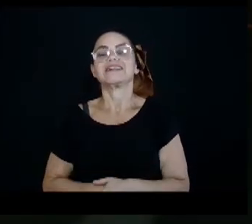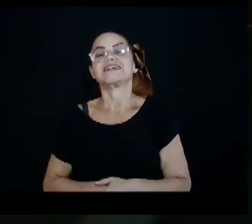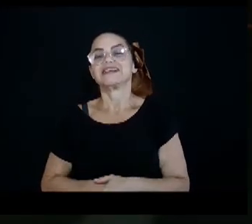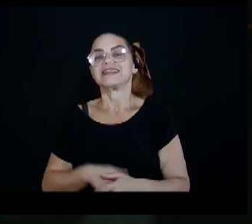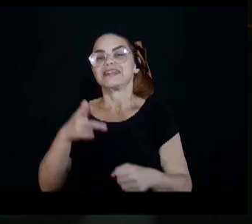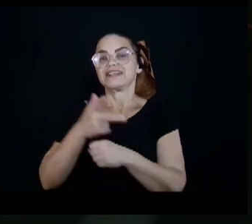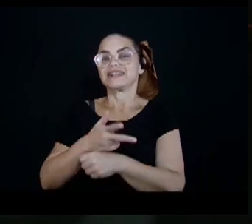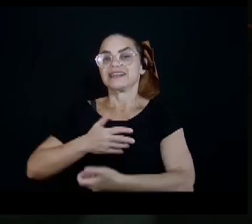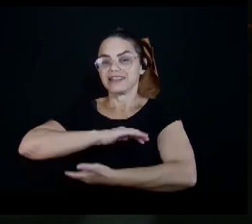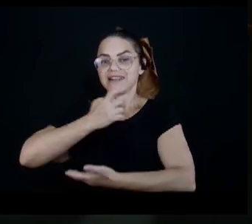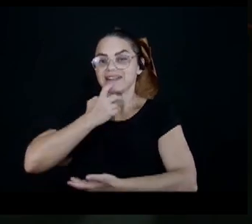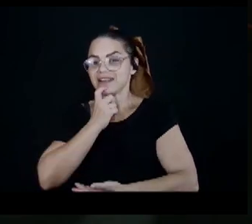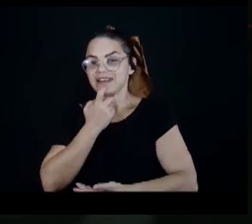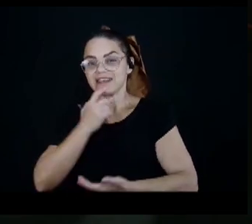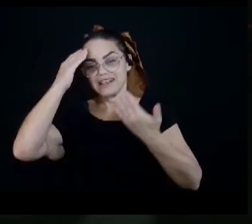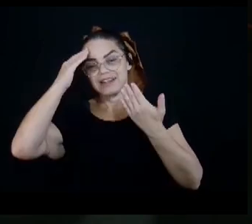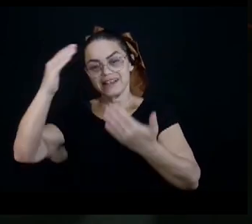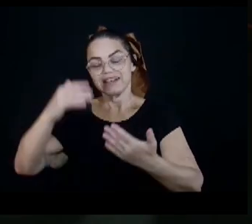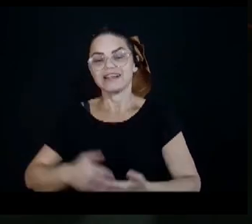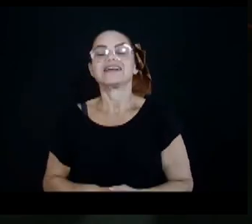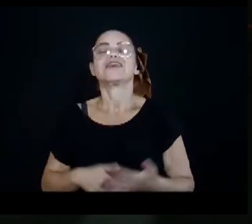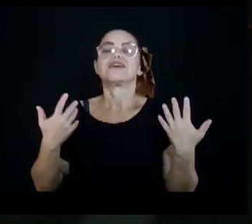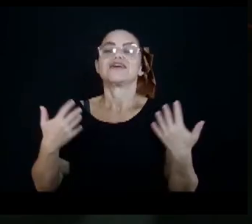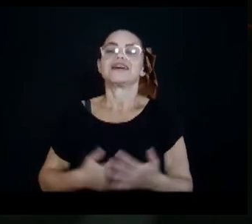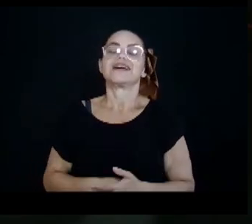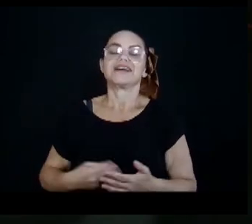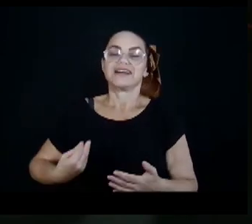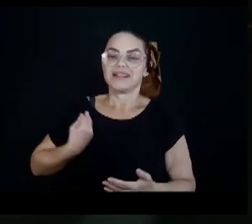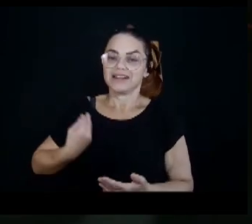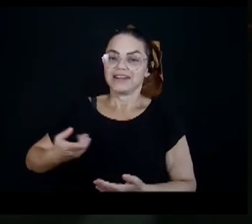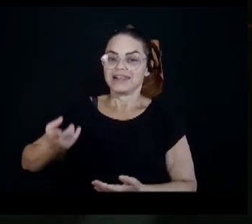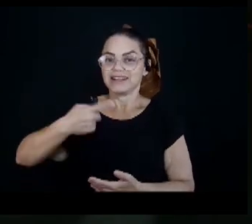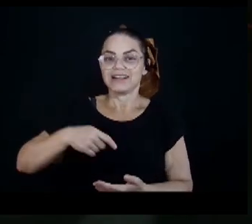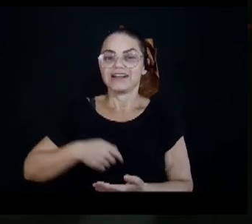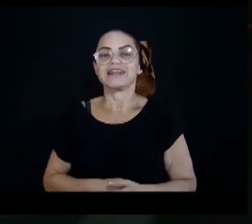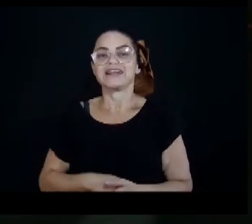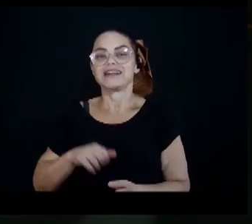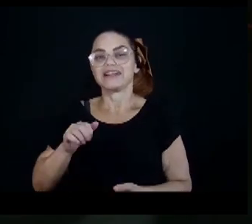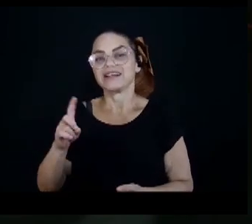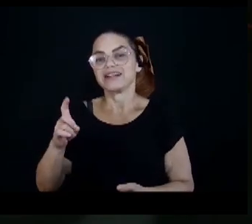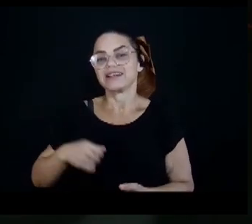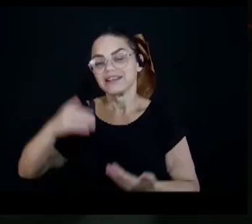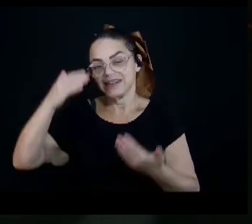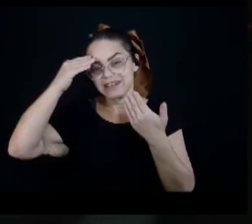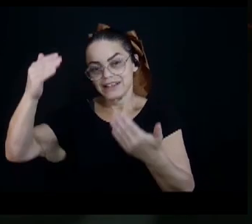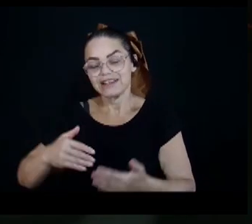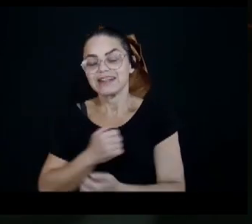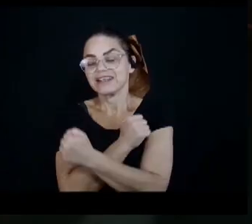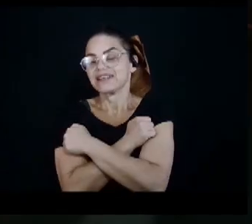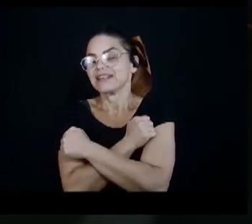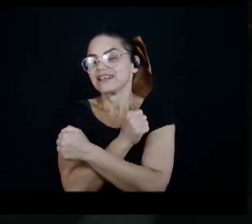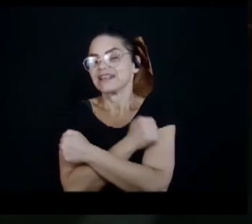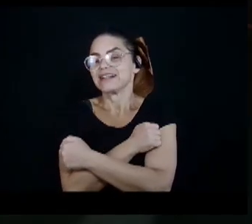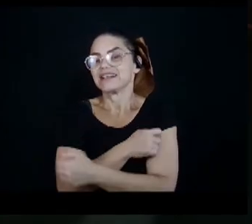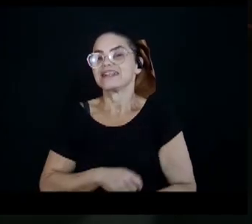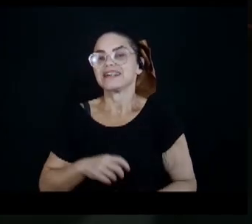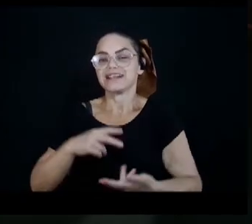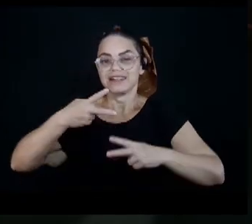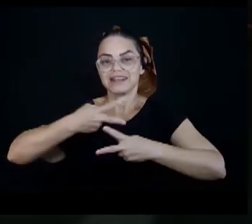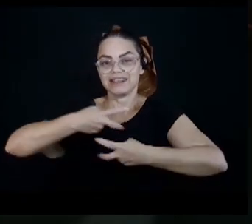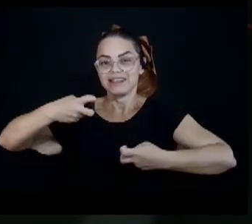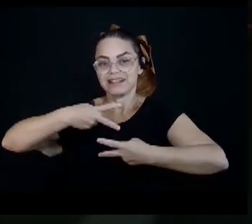Quero agradecer demais a presença de vocês. Aldo, muito obrigada. Um abraço para todos do Sebrae aí e obrigada